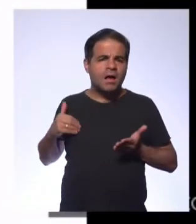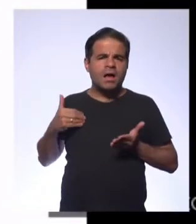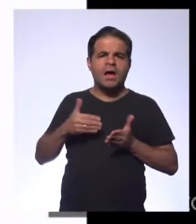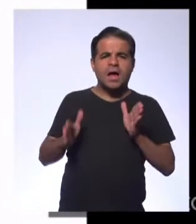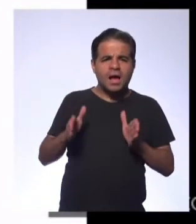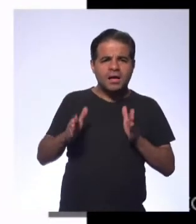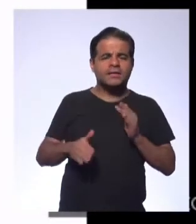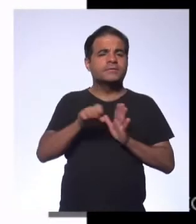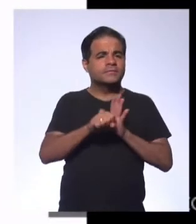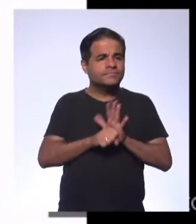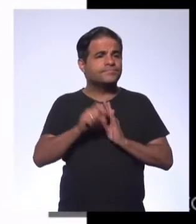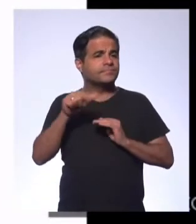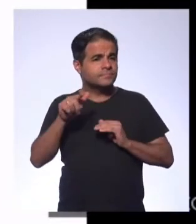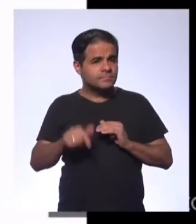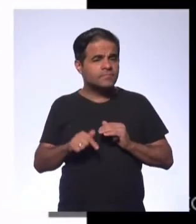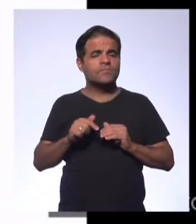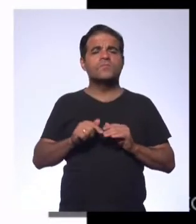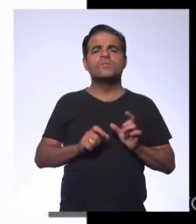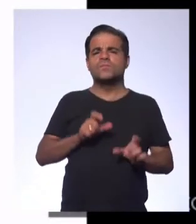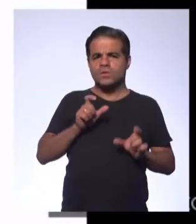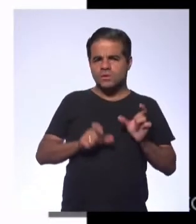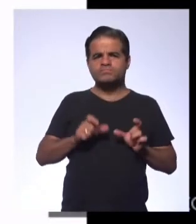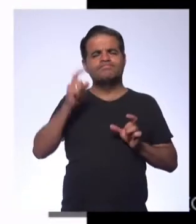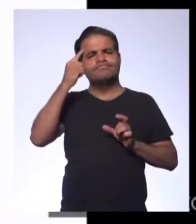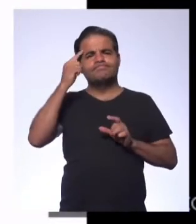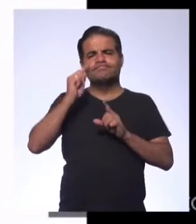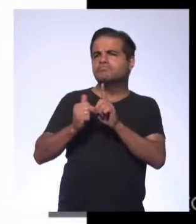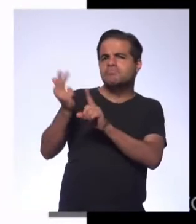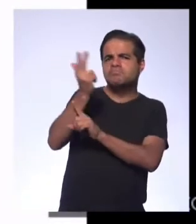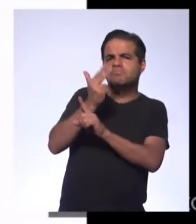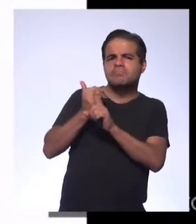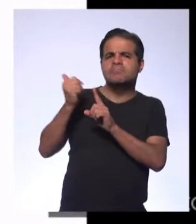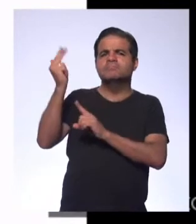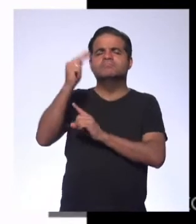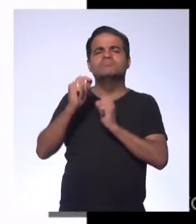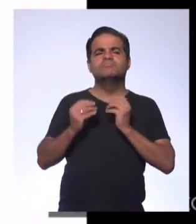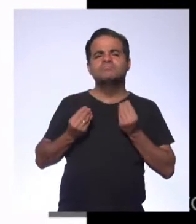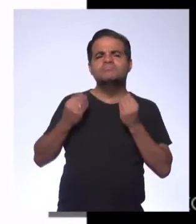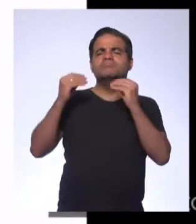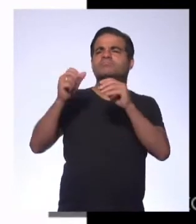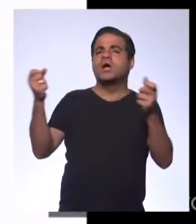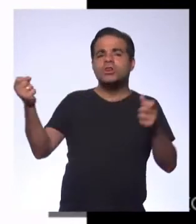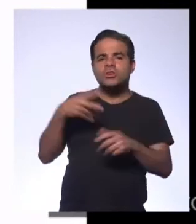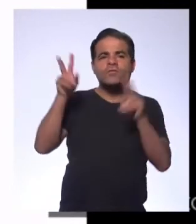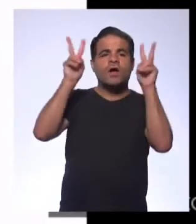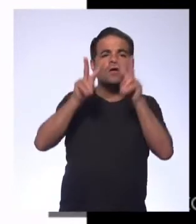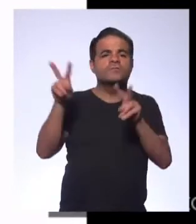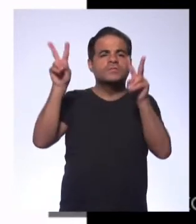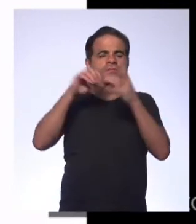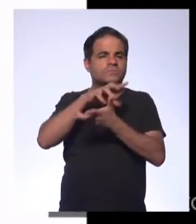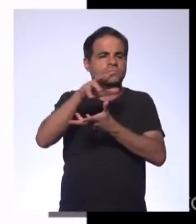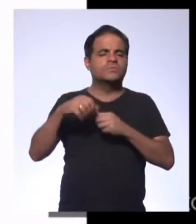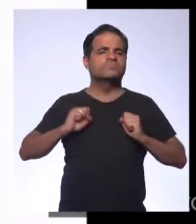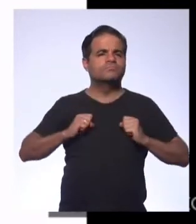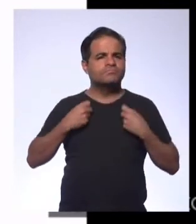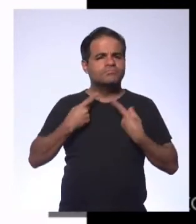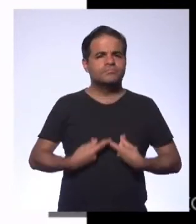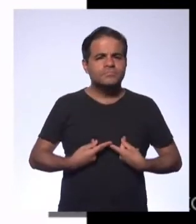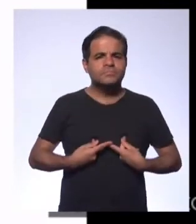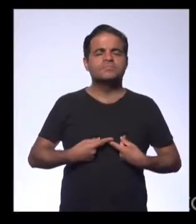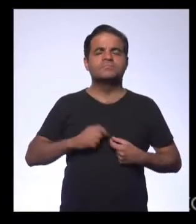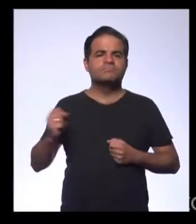Os artistas pensadores renascentistas, eles expressavam em suas obras a nova visão do mundo trazida com o humanismo e